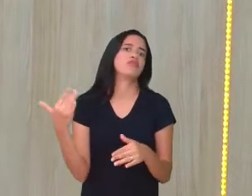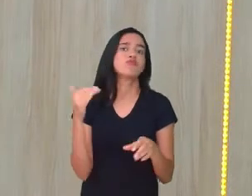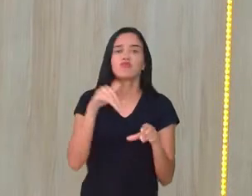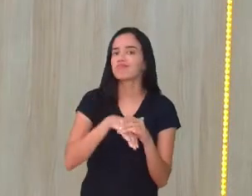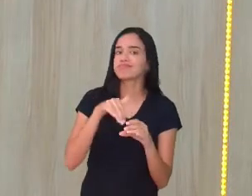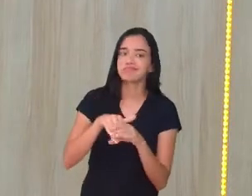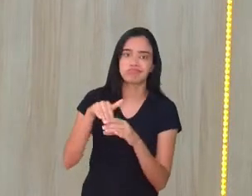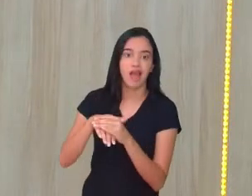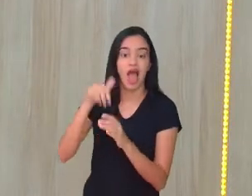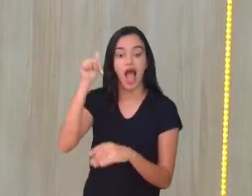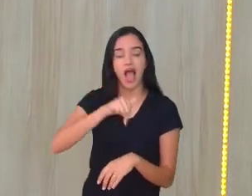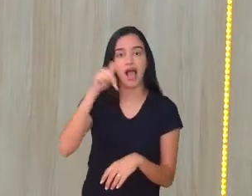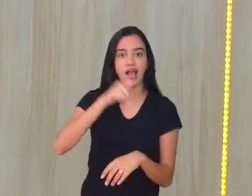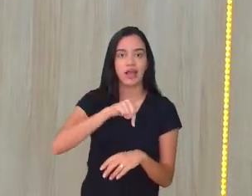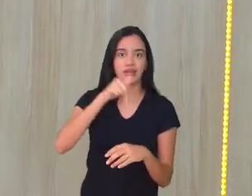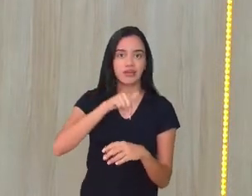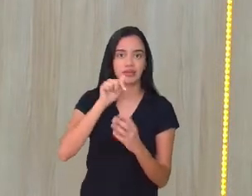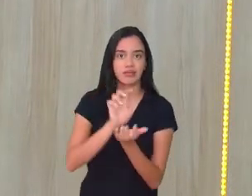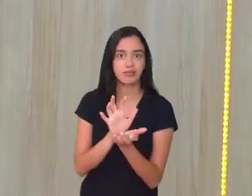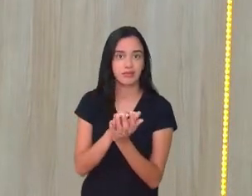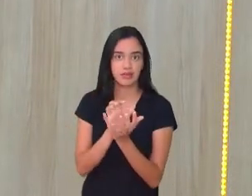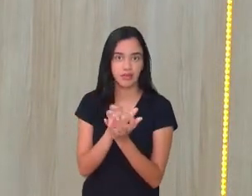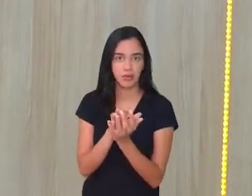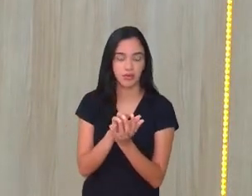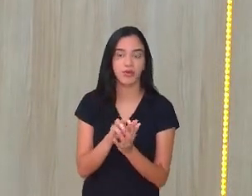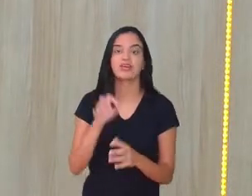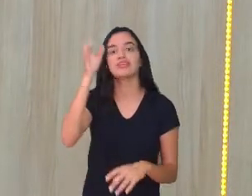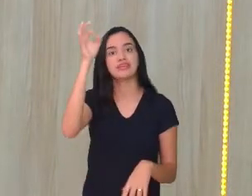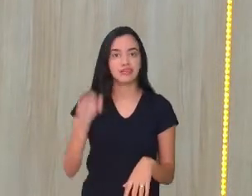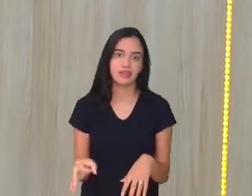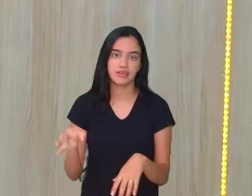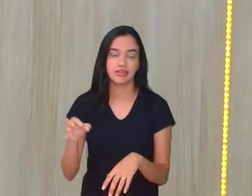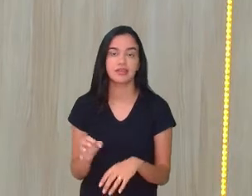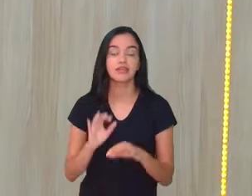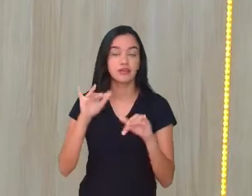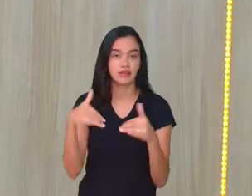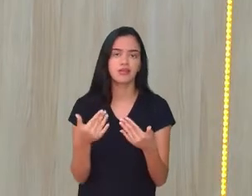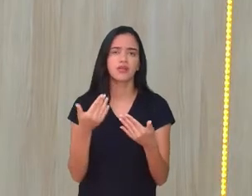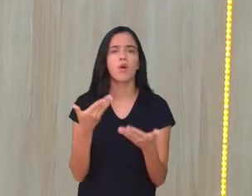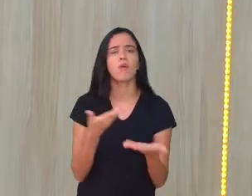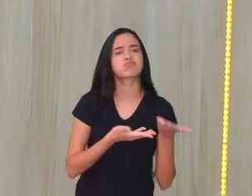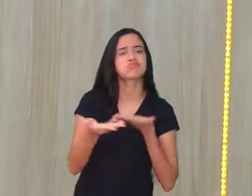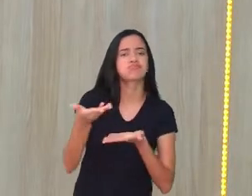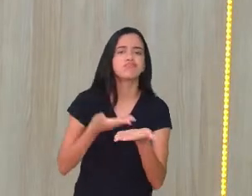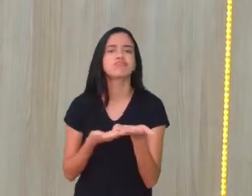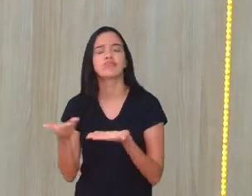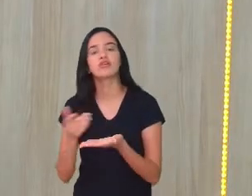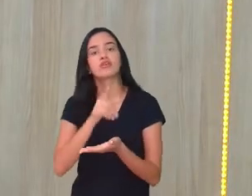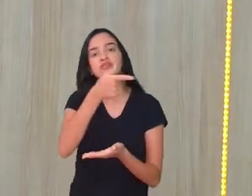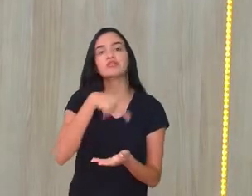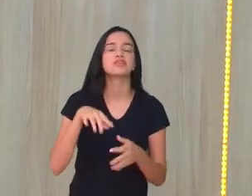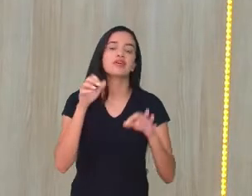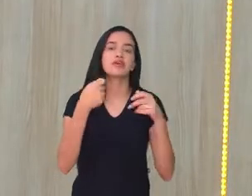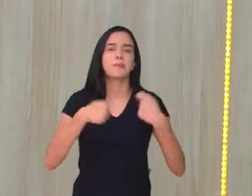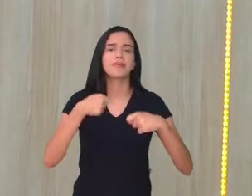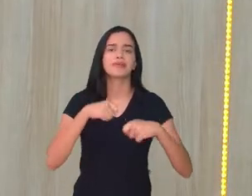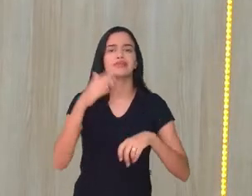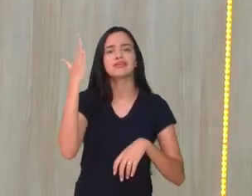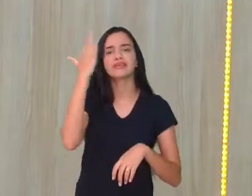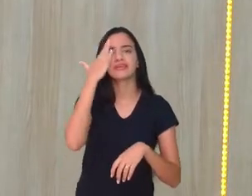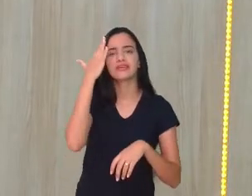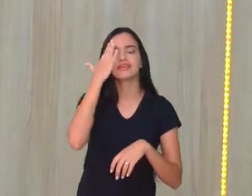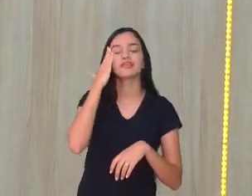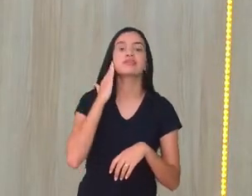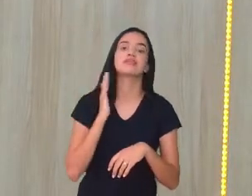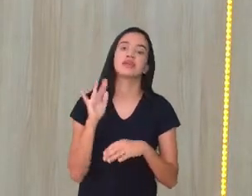votar aqui no estado de Pernambuco, certo? Então, essas relações que você precisa entender na hora